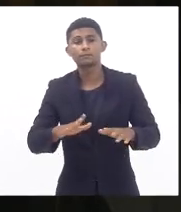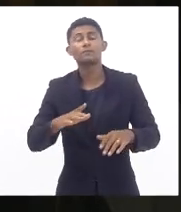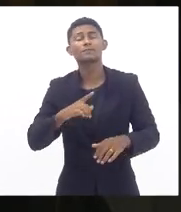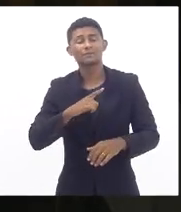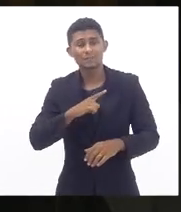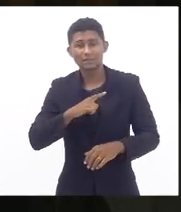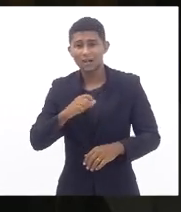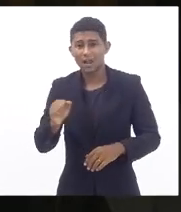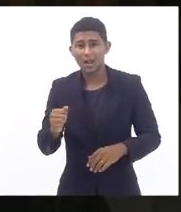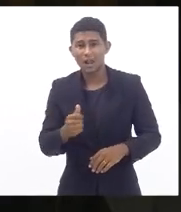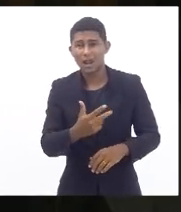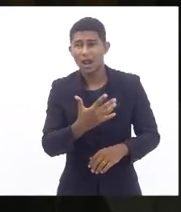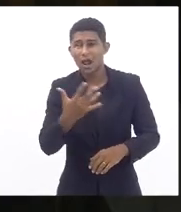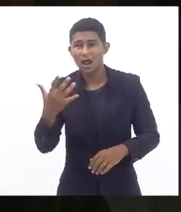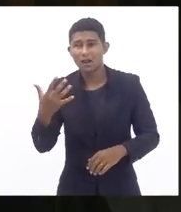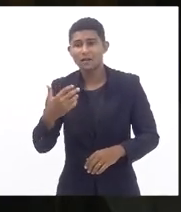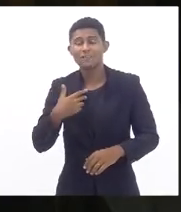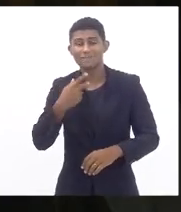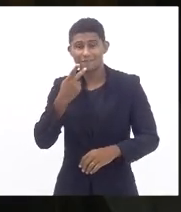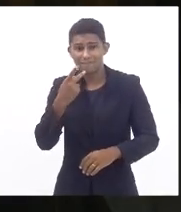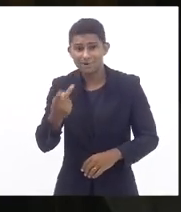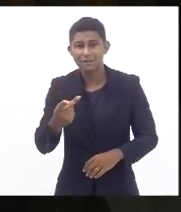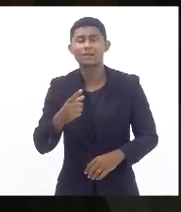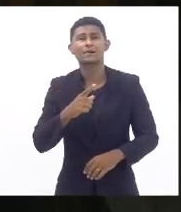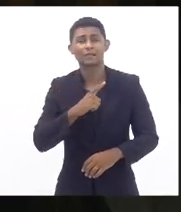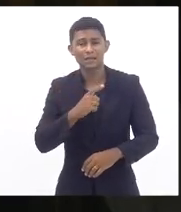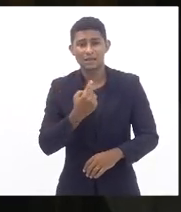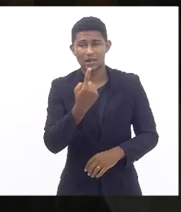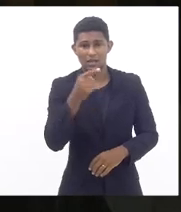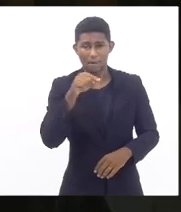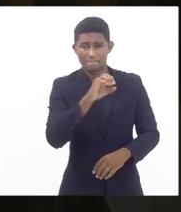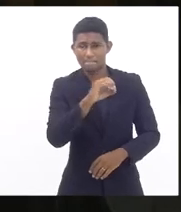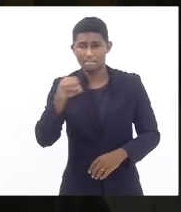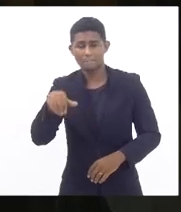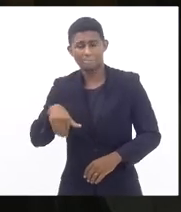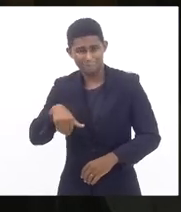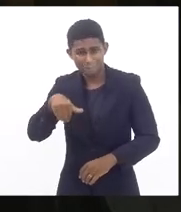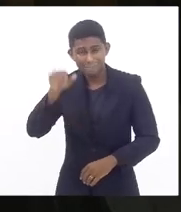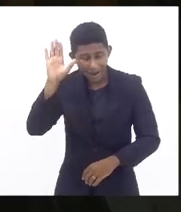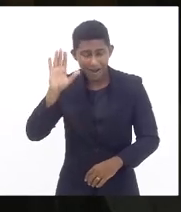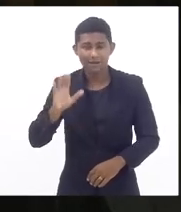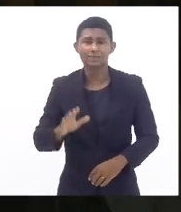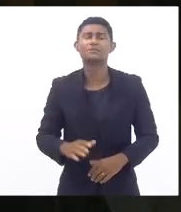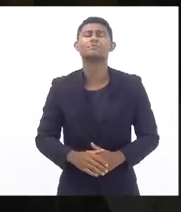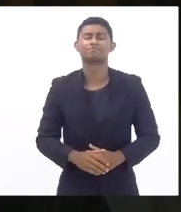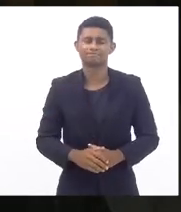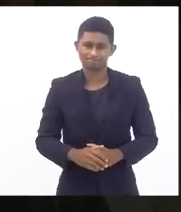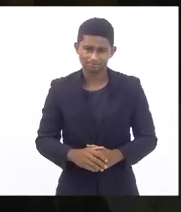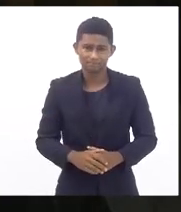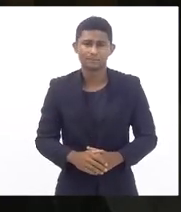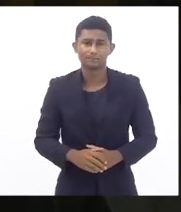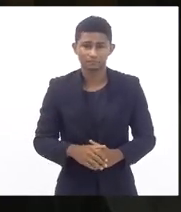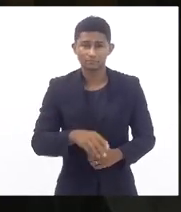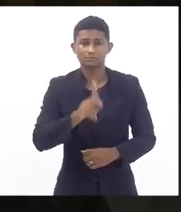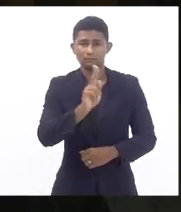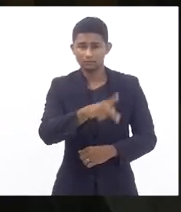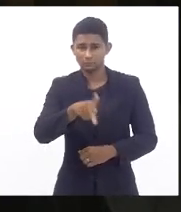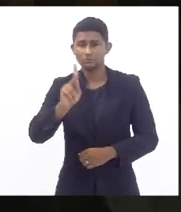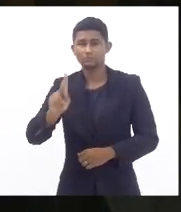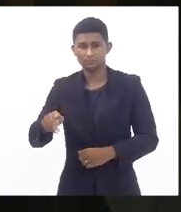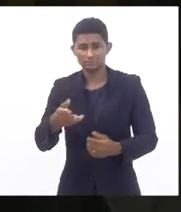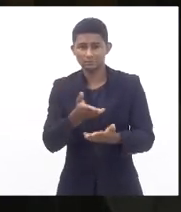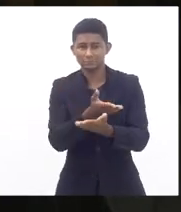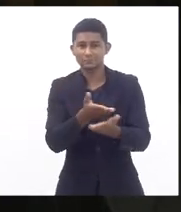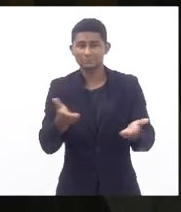Milhares. Aí eu falo alto no microfone, que é para as pessoas que estão em casa ouvirem com destaque. Nós estamos falando de milhares de professores da rede que